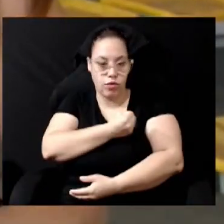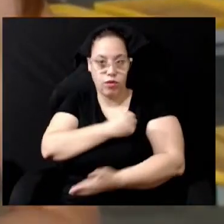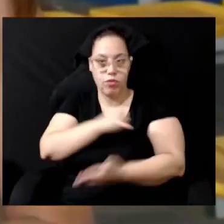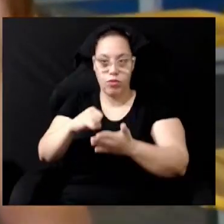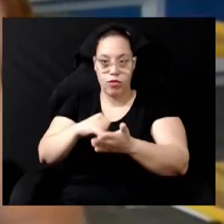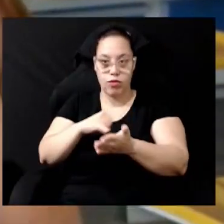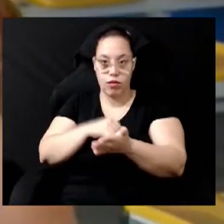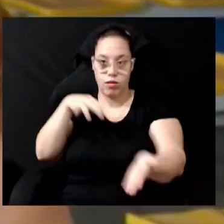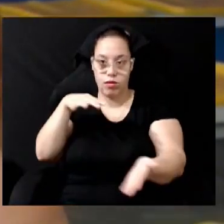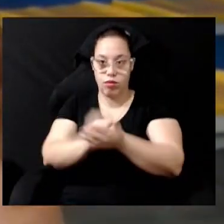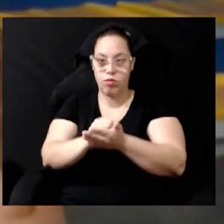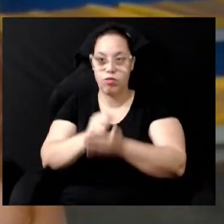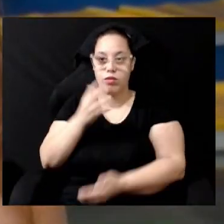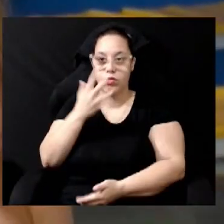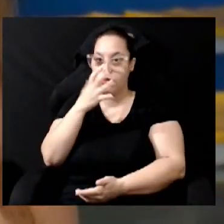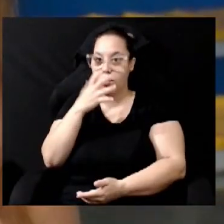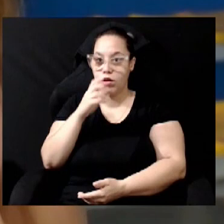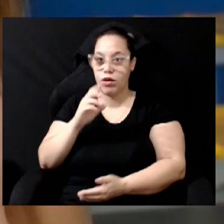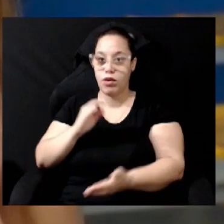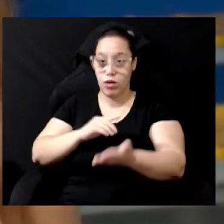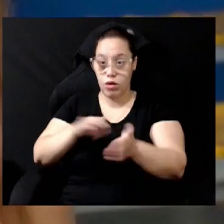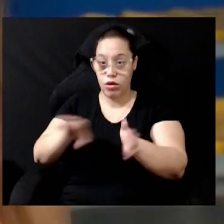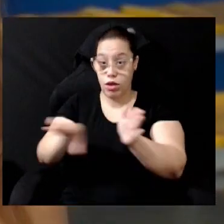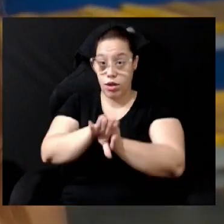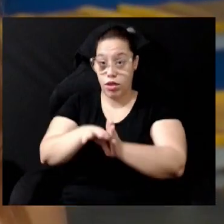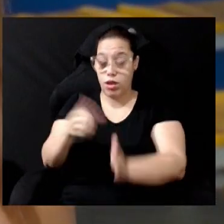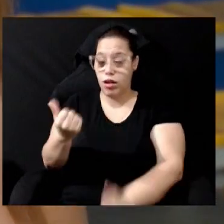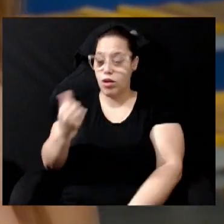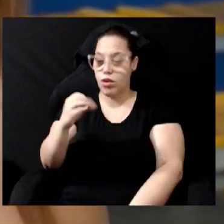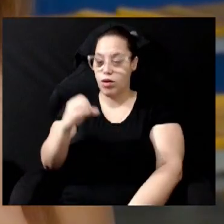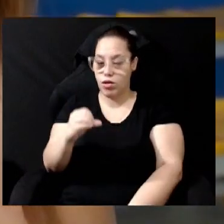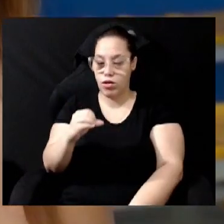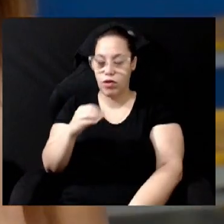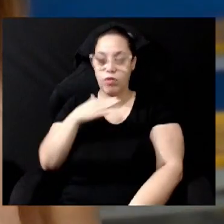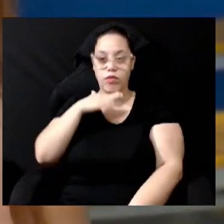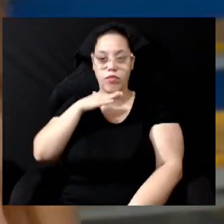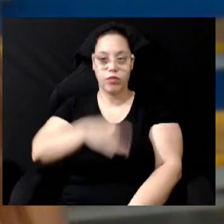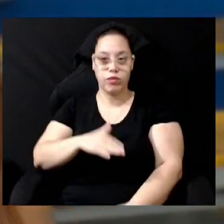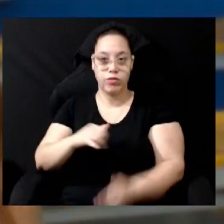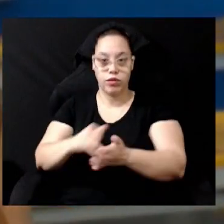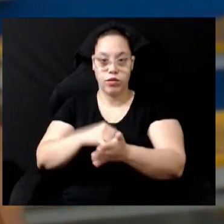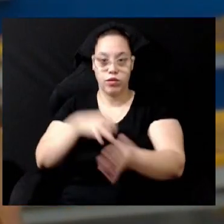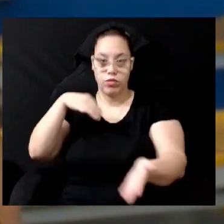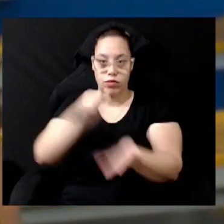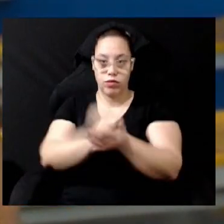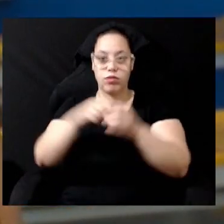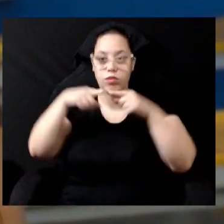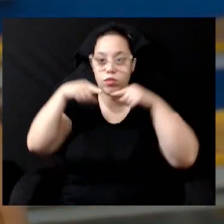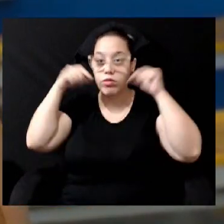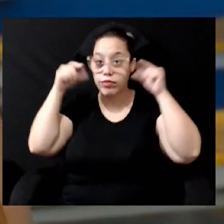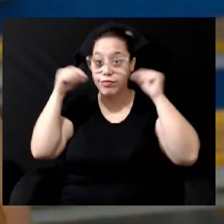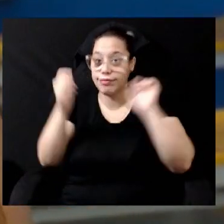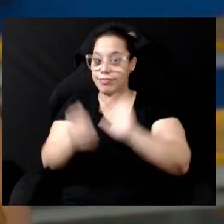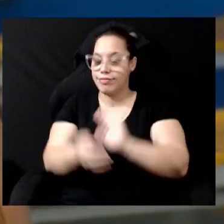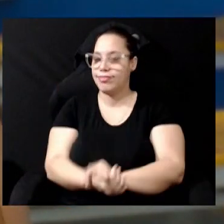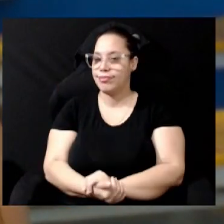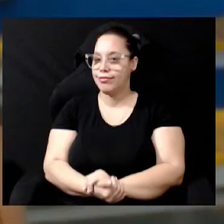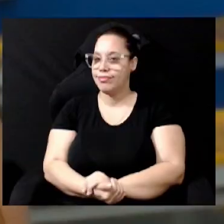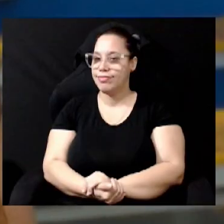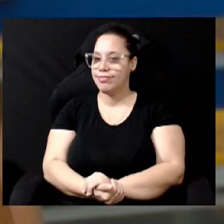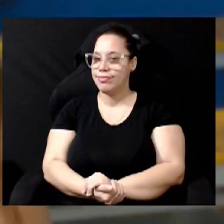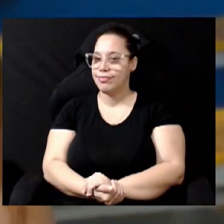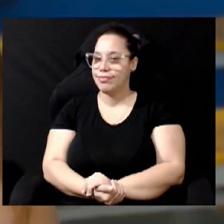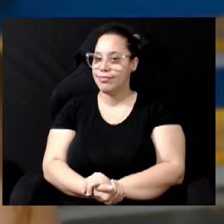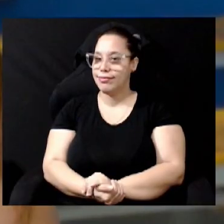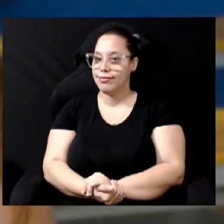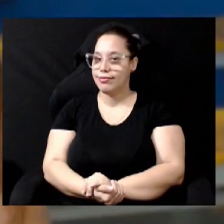a gente continua até às 16 horas com as inscrições para os gatinhos, né? E para a